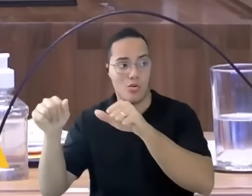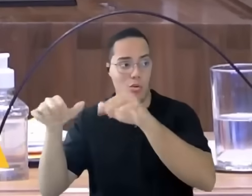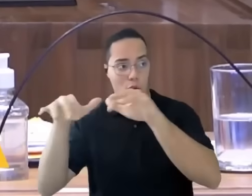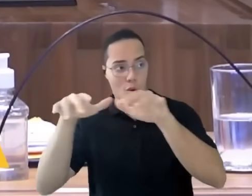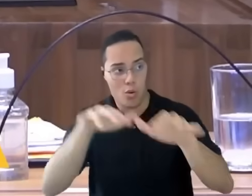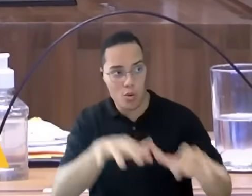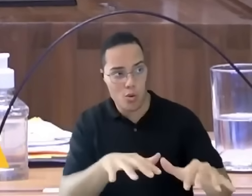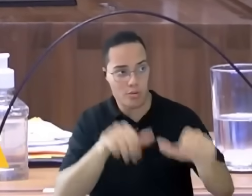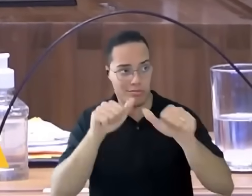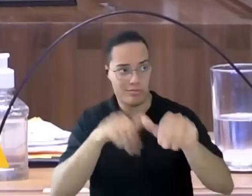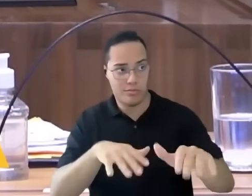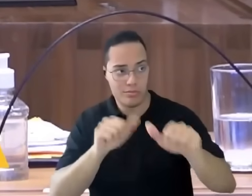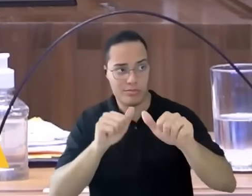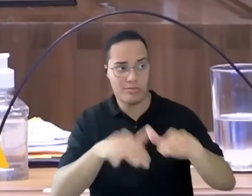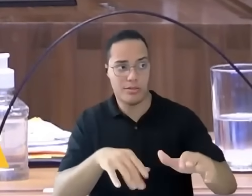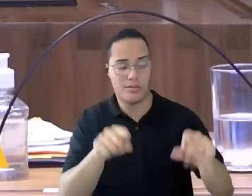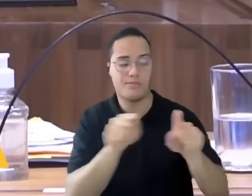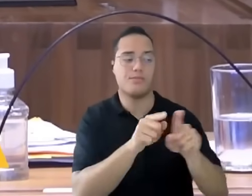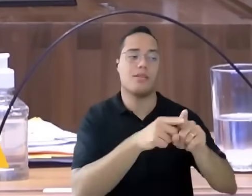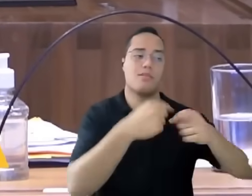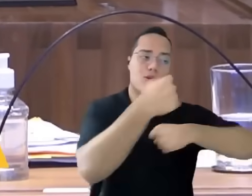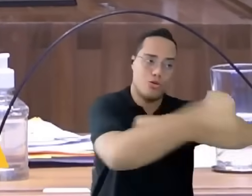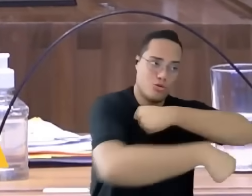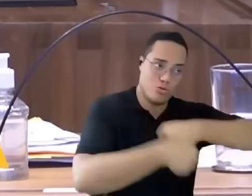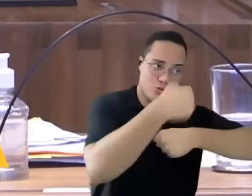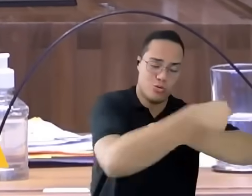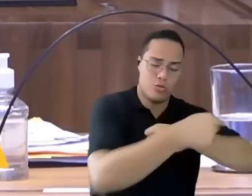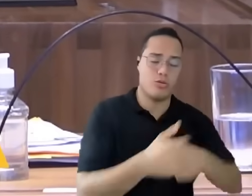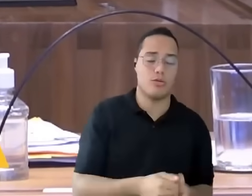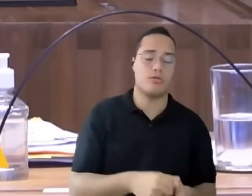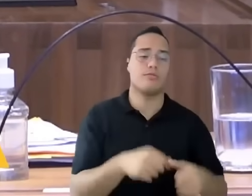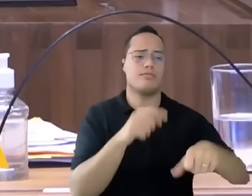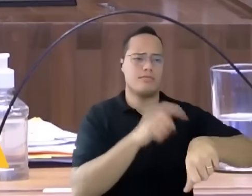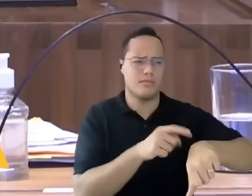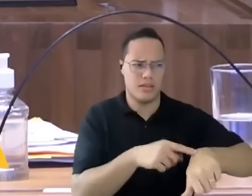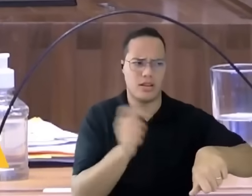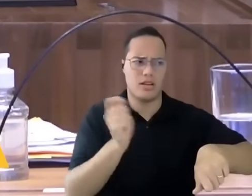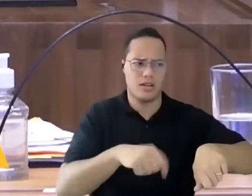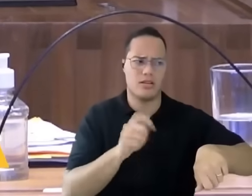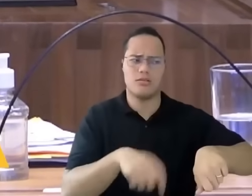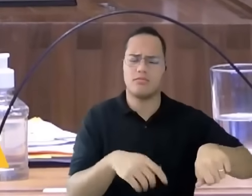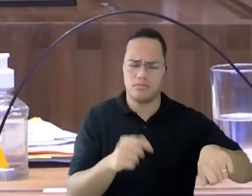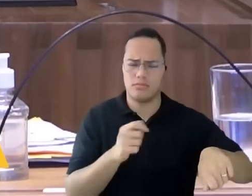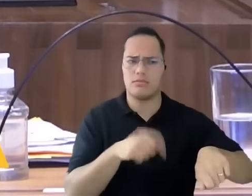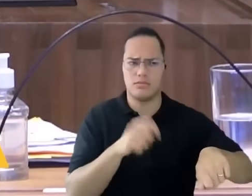o Palácio do Planalto nós teríamos tempo de reagir